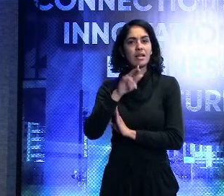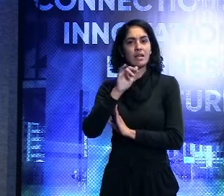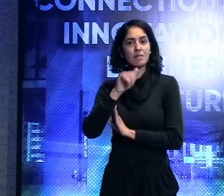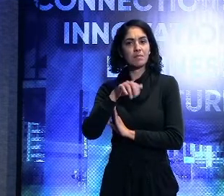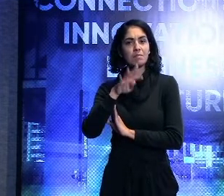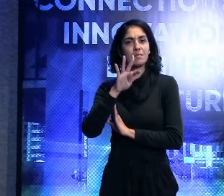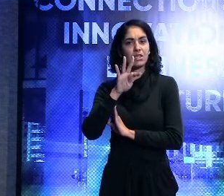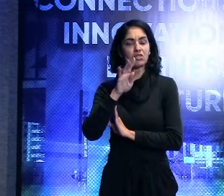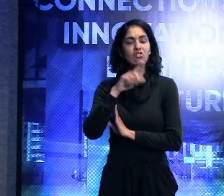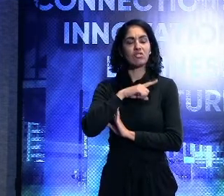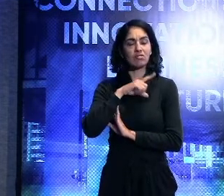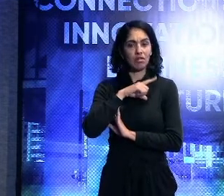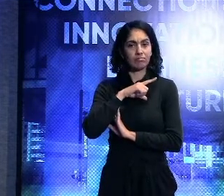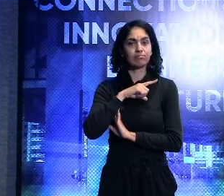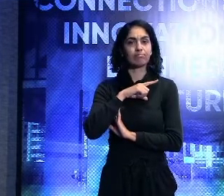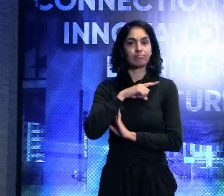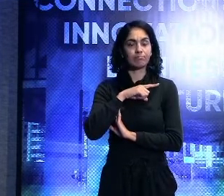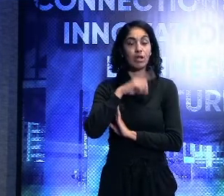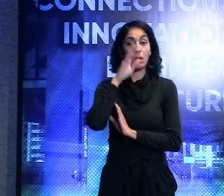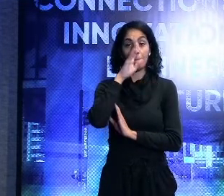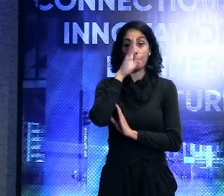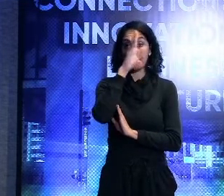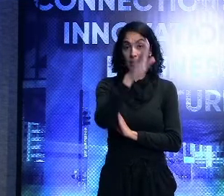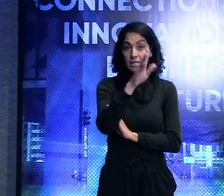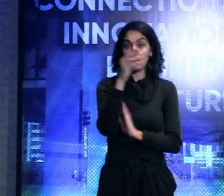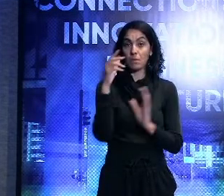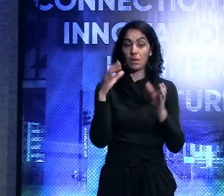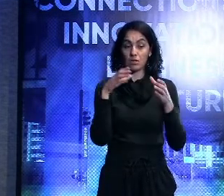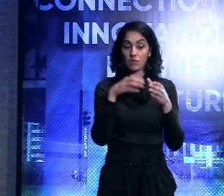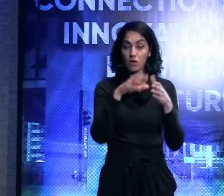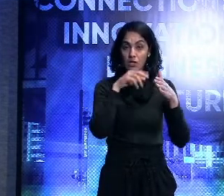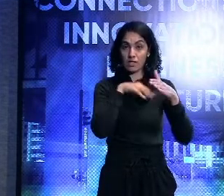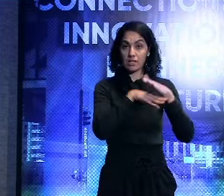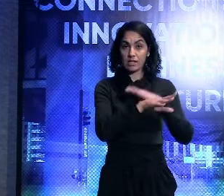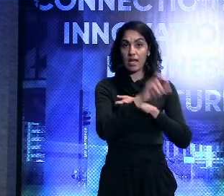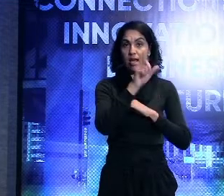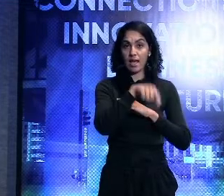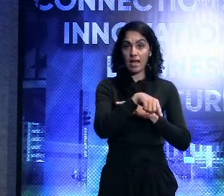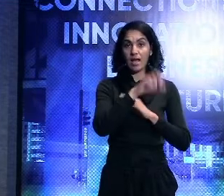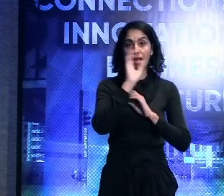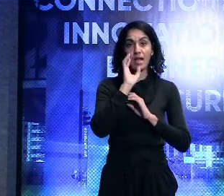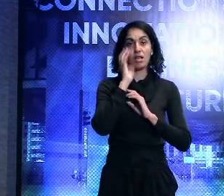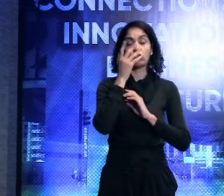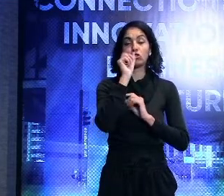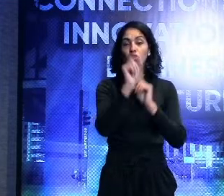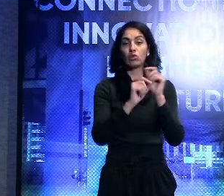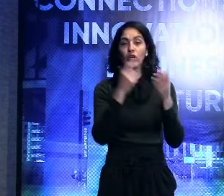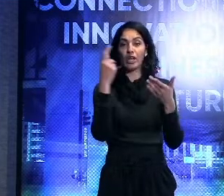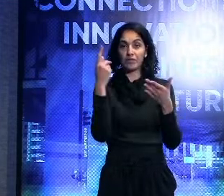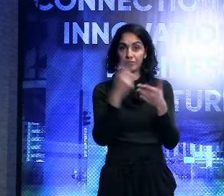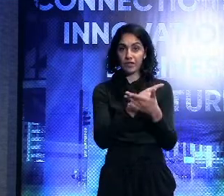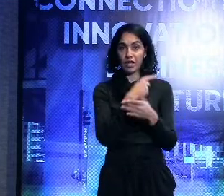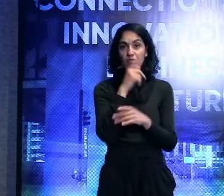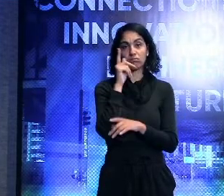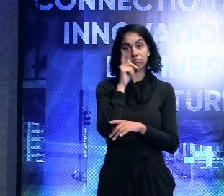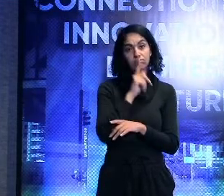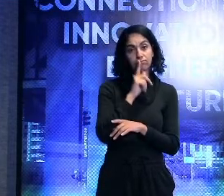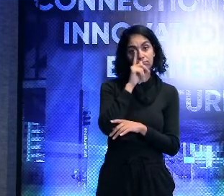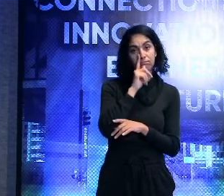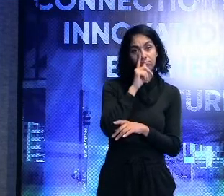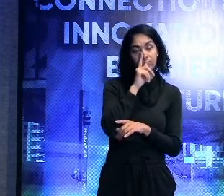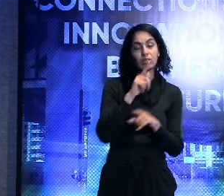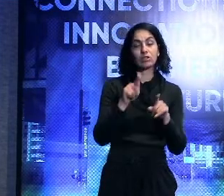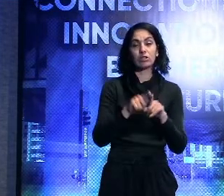que, principalmente, o Design Sprint ele é sobre redução de erros e de riscos. Mas a gente pode, inclusive, ter vários outros pontos,